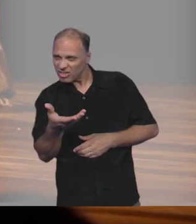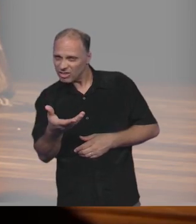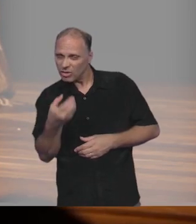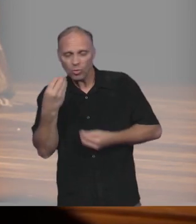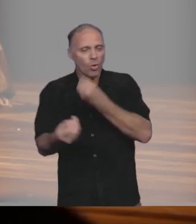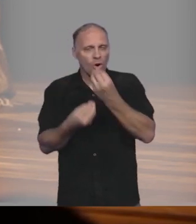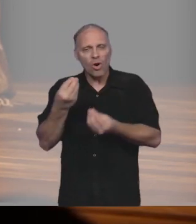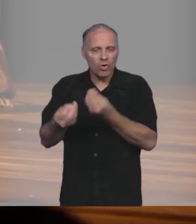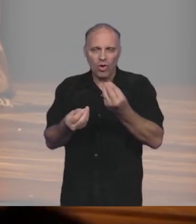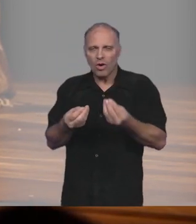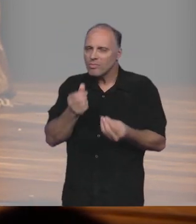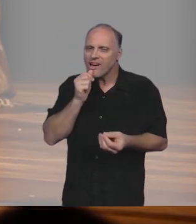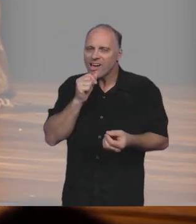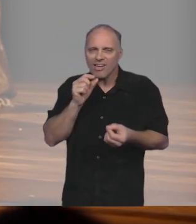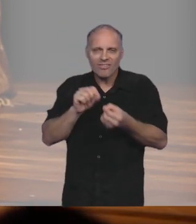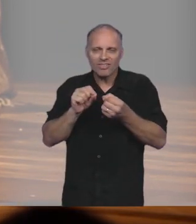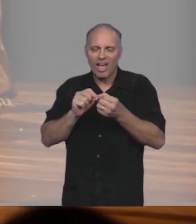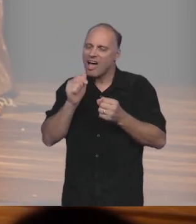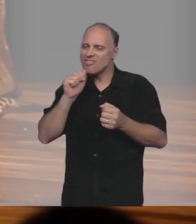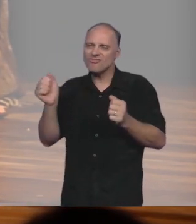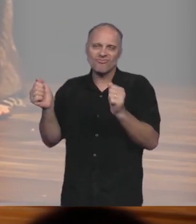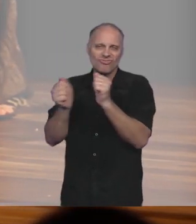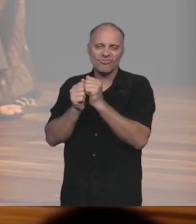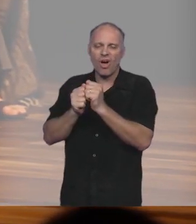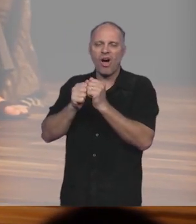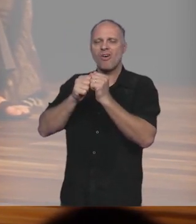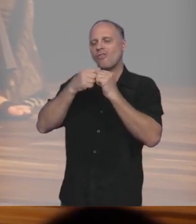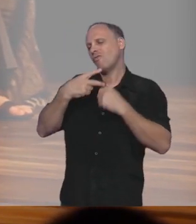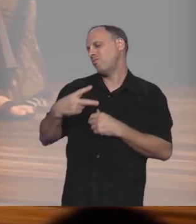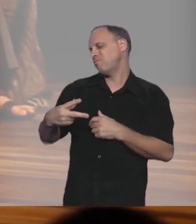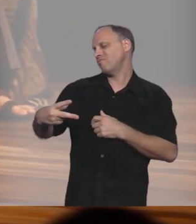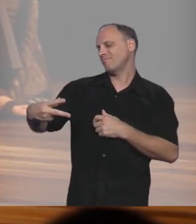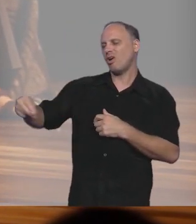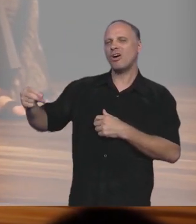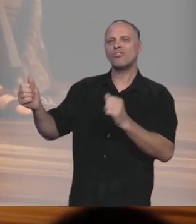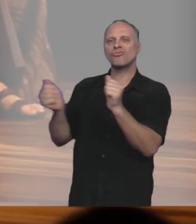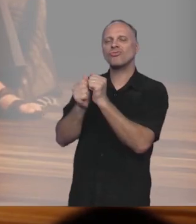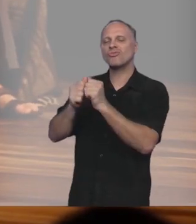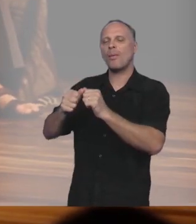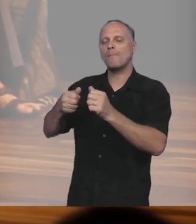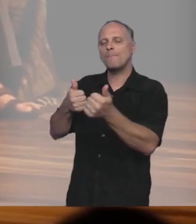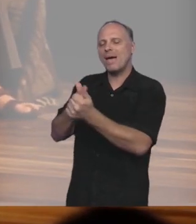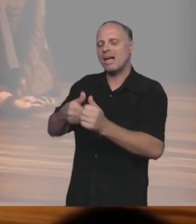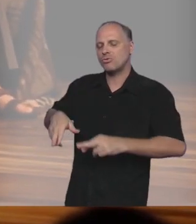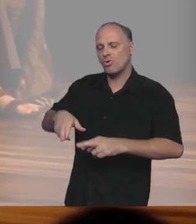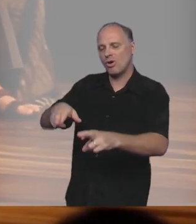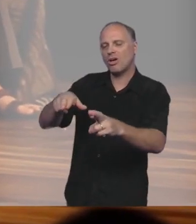lá pra beira do rio, tá ela, a Nega Gilda e a Serli.